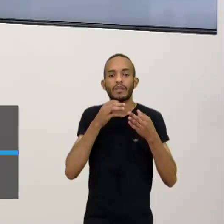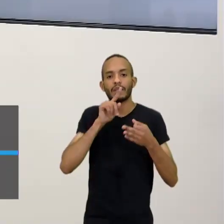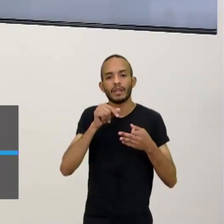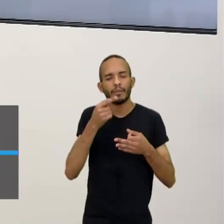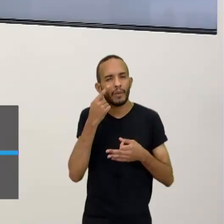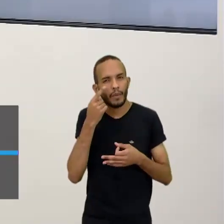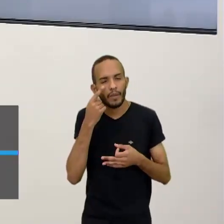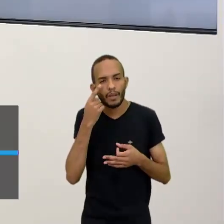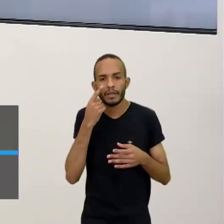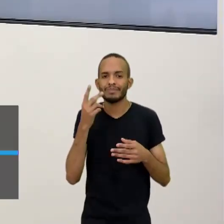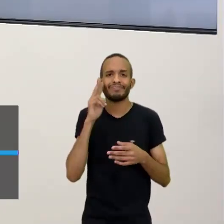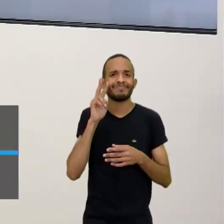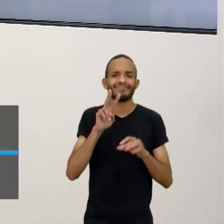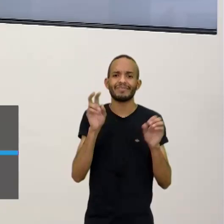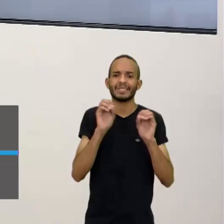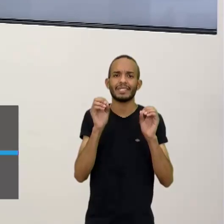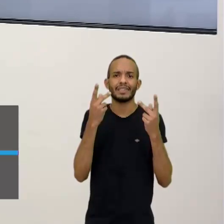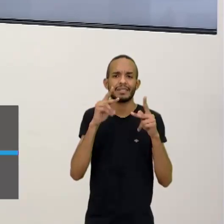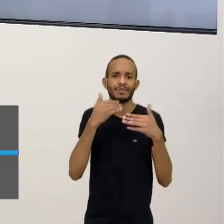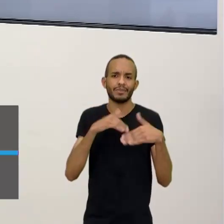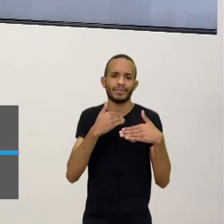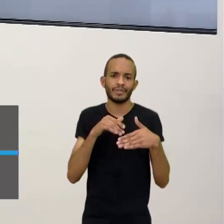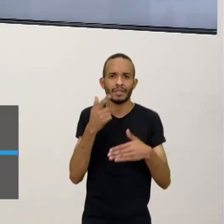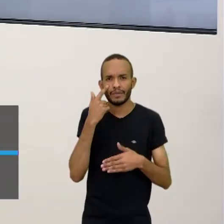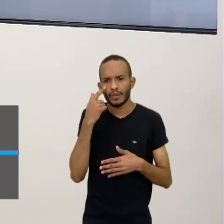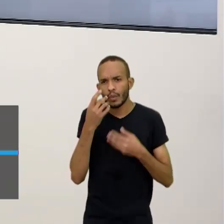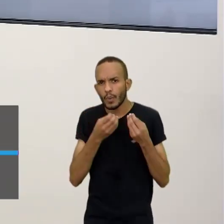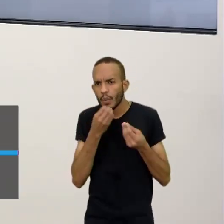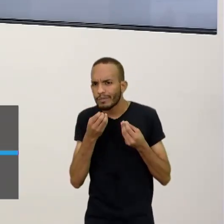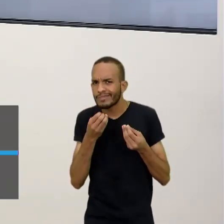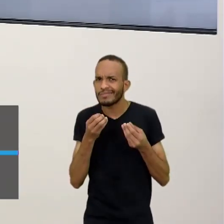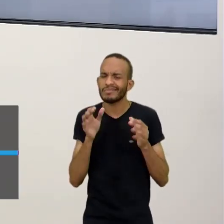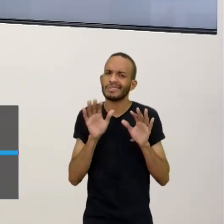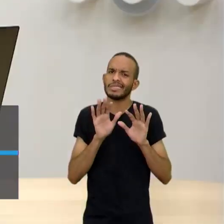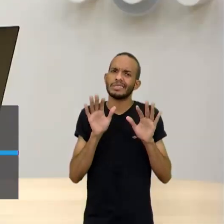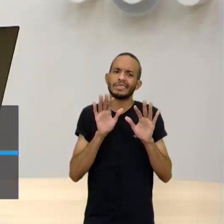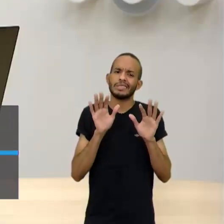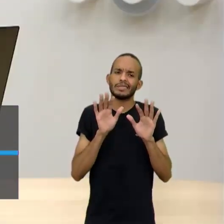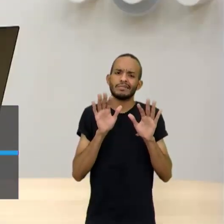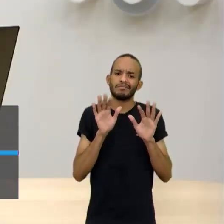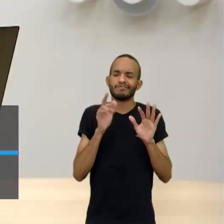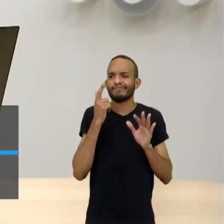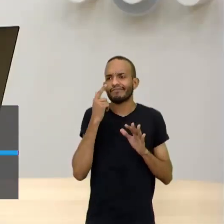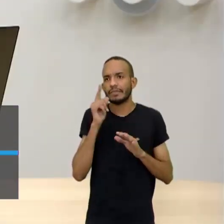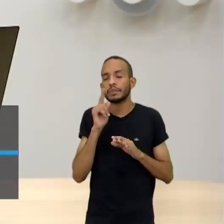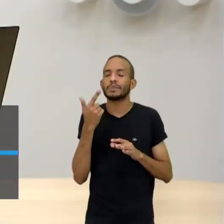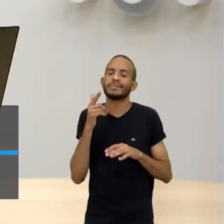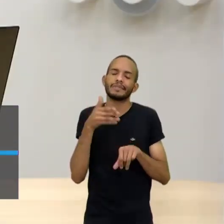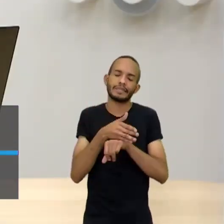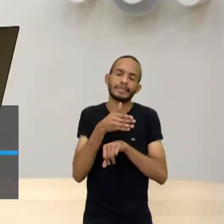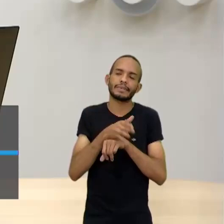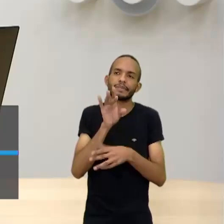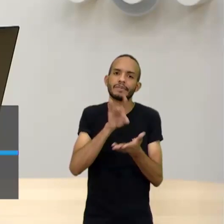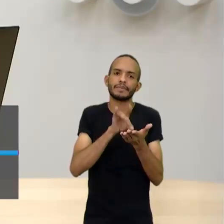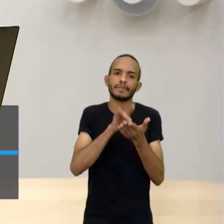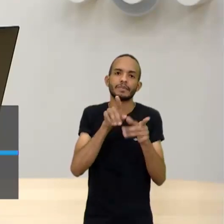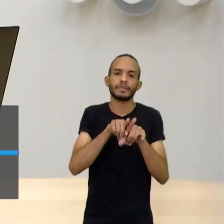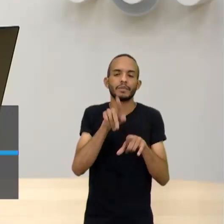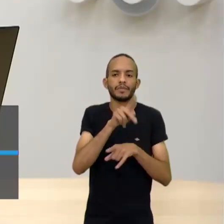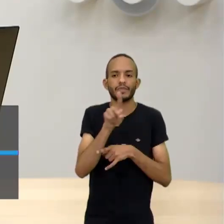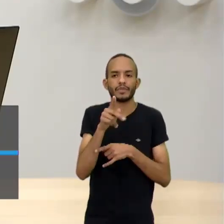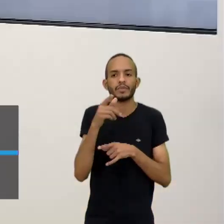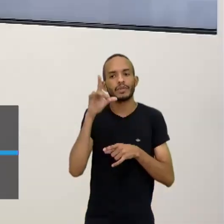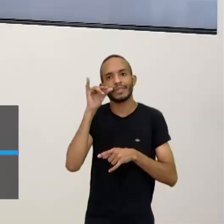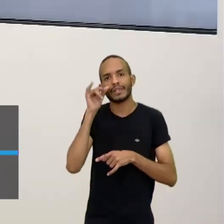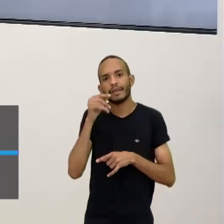depois eu vou dar uma olhadinha, que eu não vi ainda essa prova. Você viu como ficou? Não, ainda não vi. A gente não tem acesso, né? Não. O professor aqui